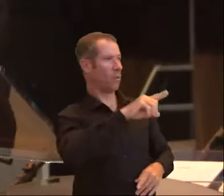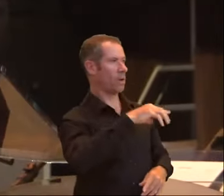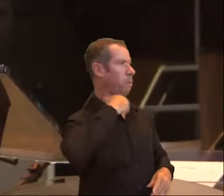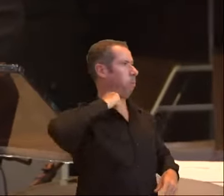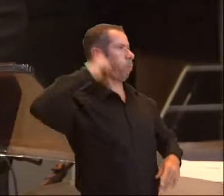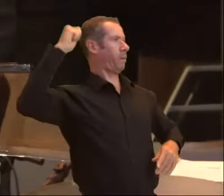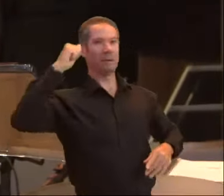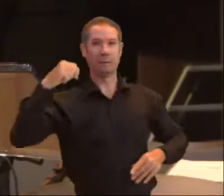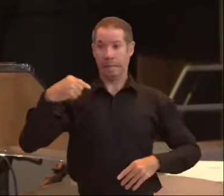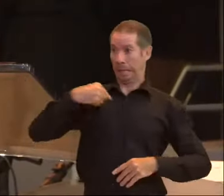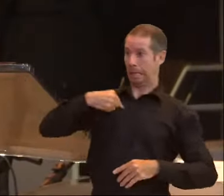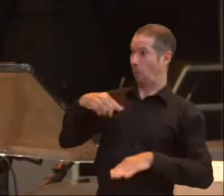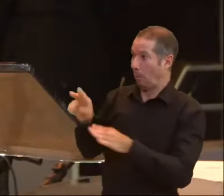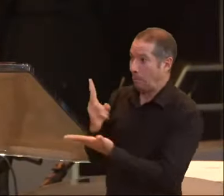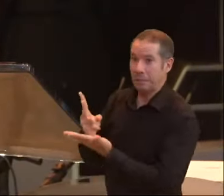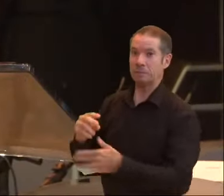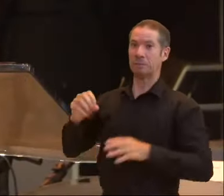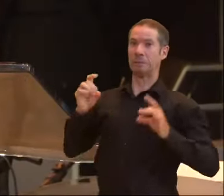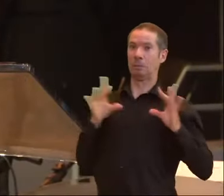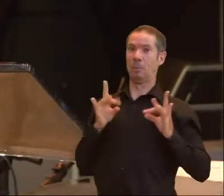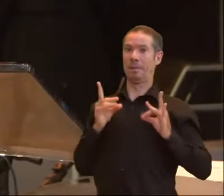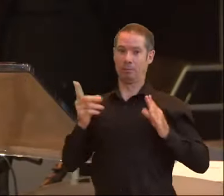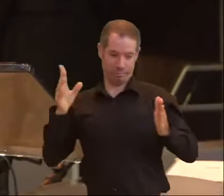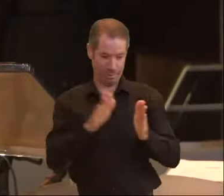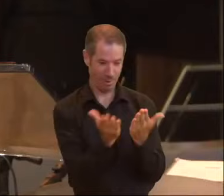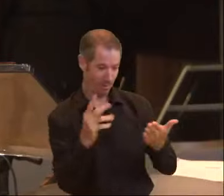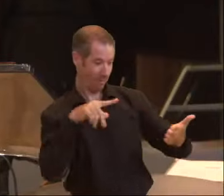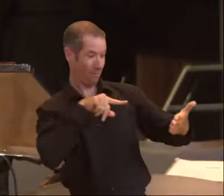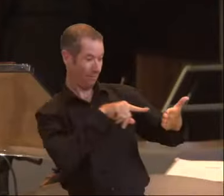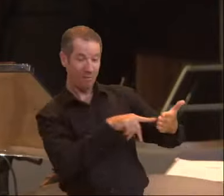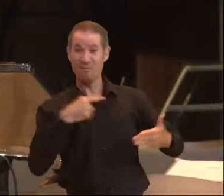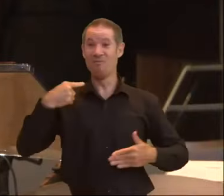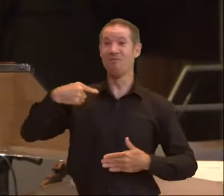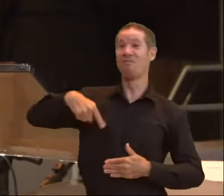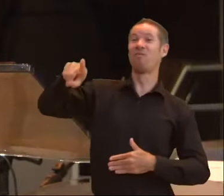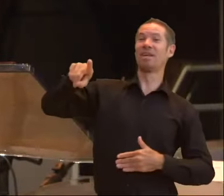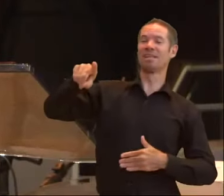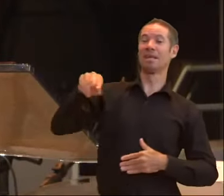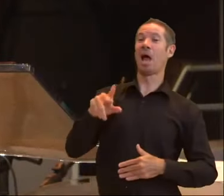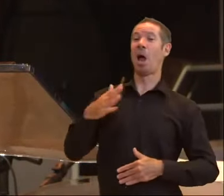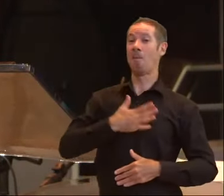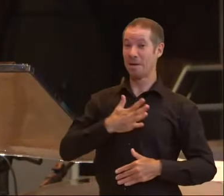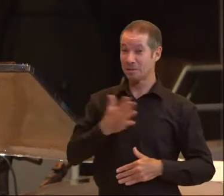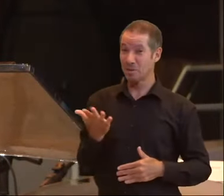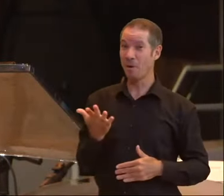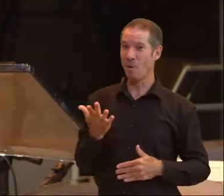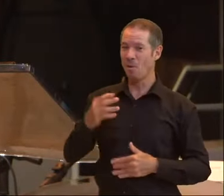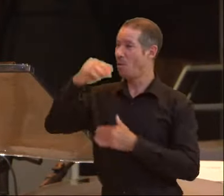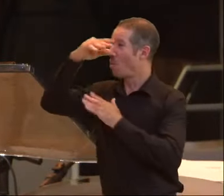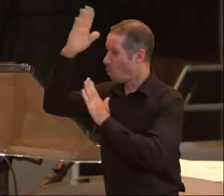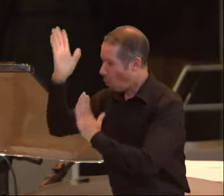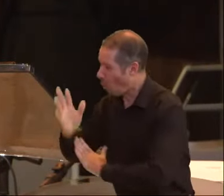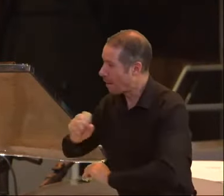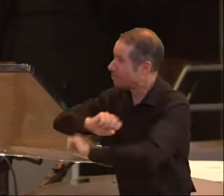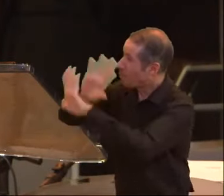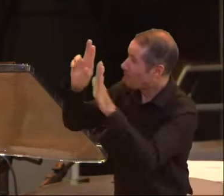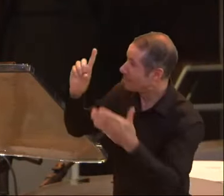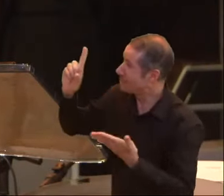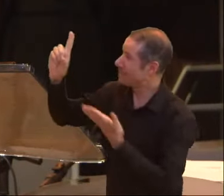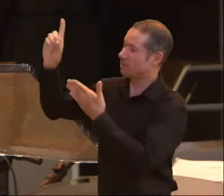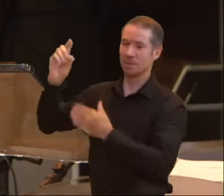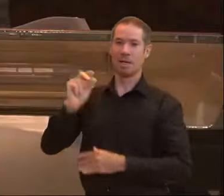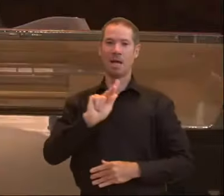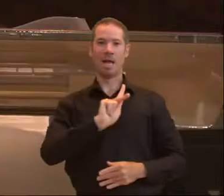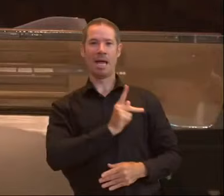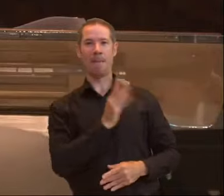Mas eu coloquei o dedo e fui. E meus irmãos, para a honra e glória de Deus,